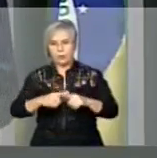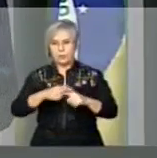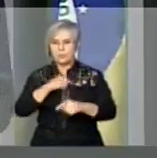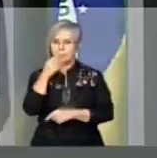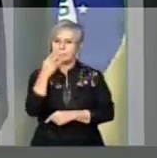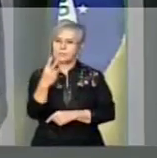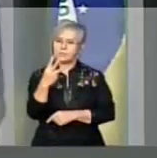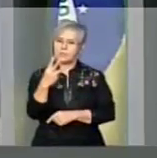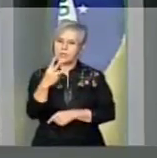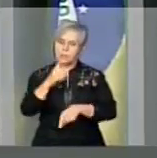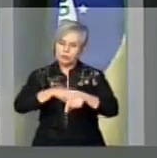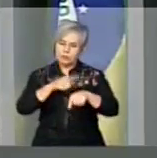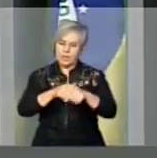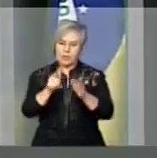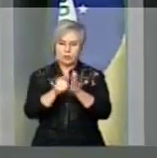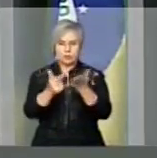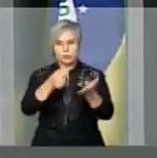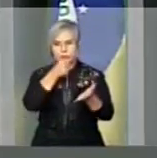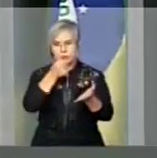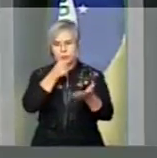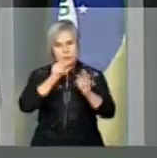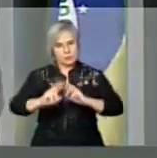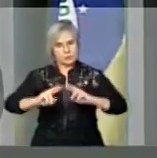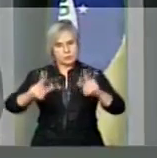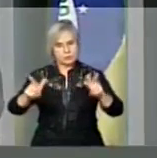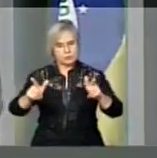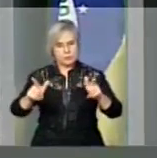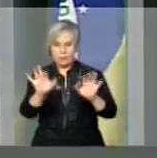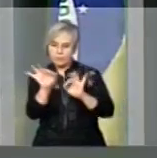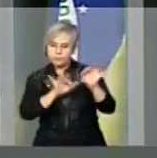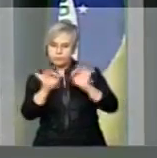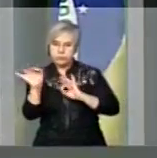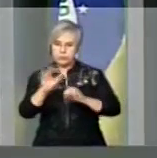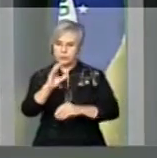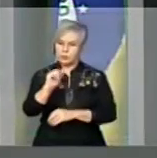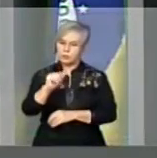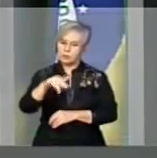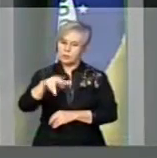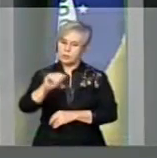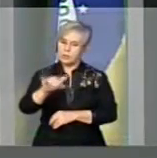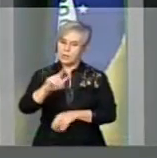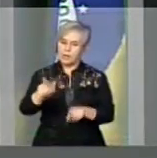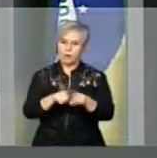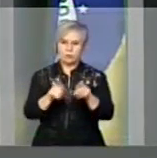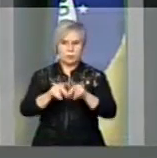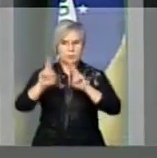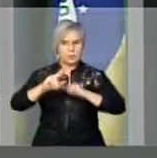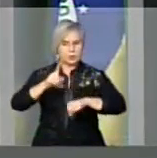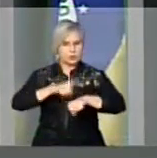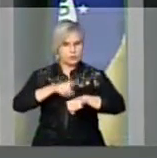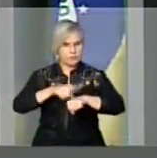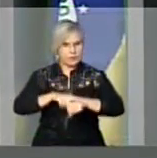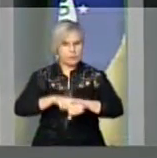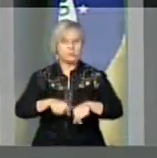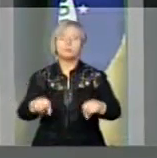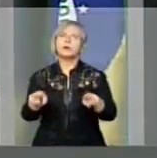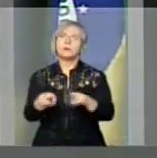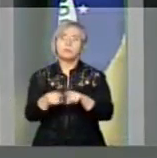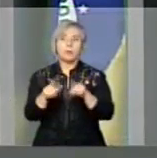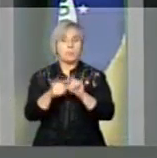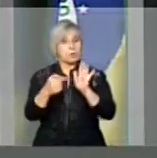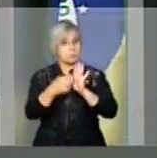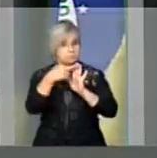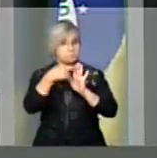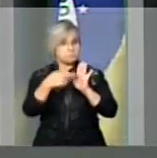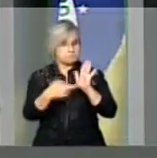programas jornalísticos diferentes. Na programação dos canais e com diferença de horário entre eles, inclusive, essa